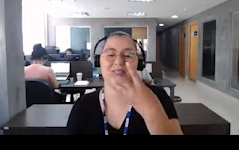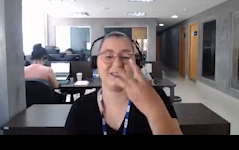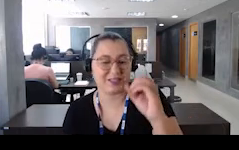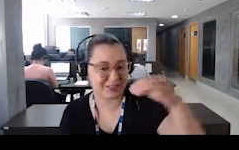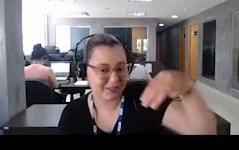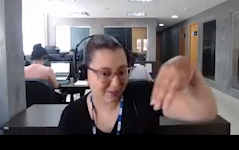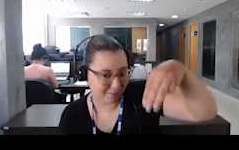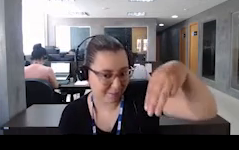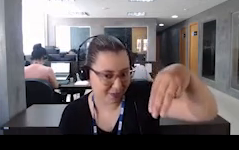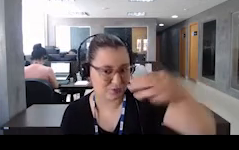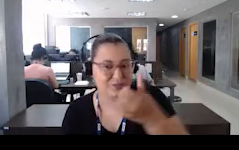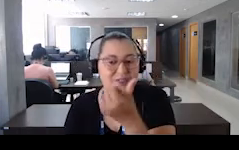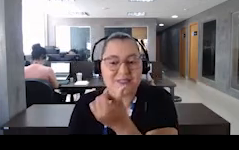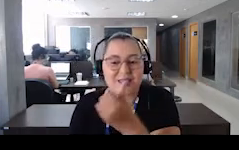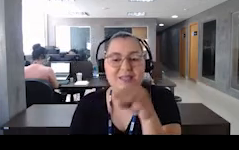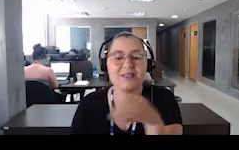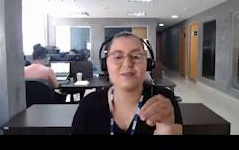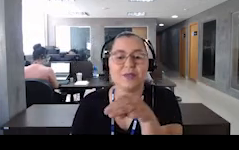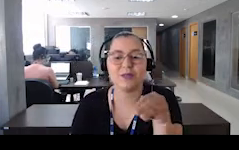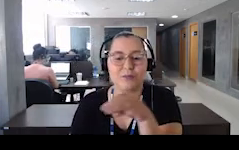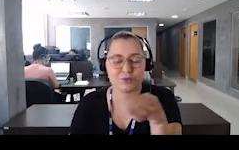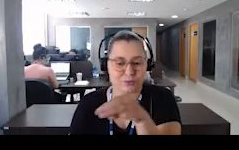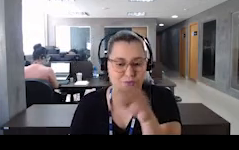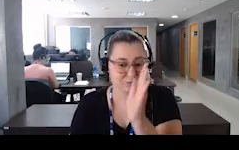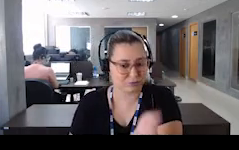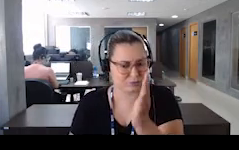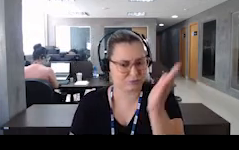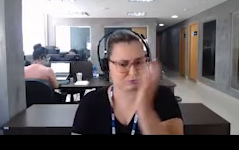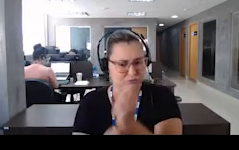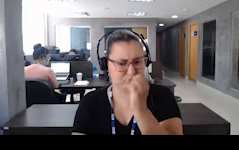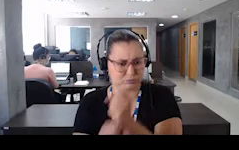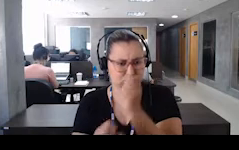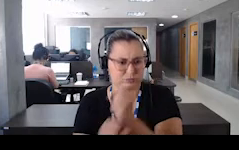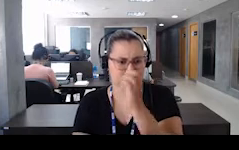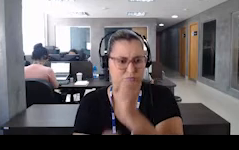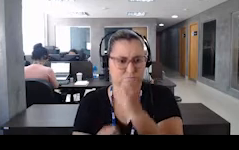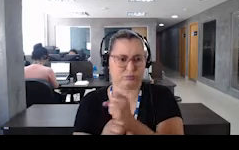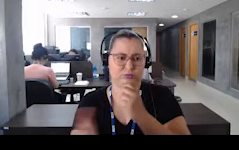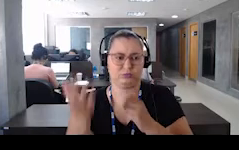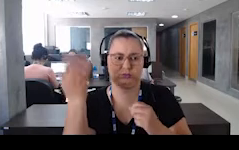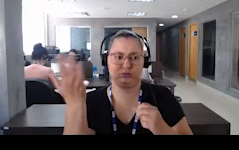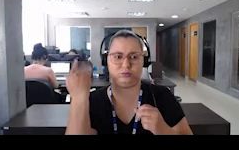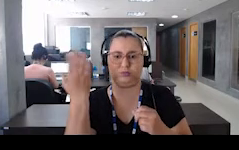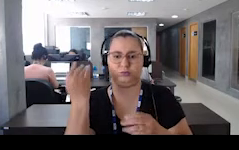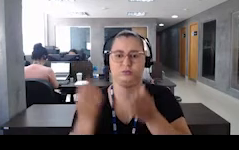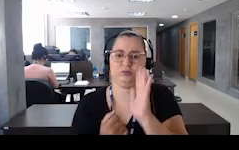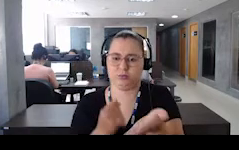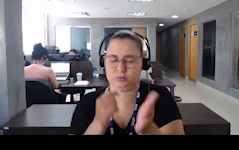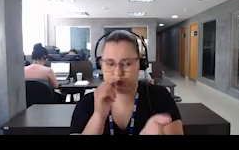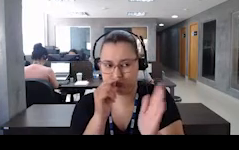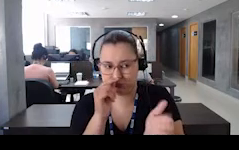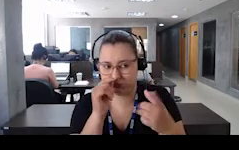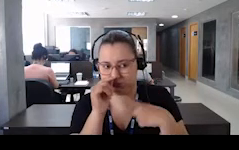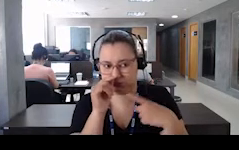130 metros. Esse valor aqui, ó, a gente já calculou. Aonde? Aqui no exercício anterior, ó. A gente já